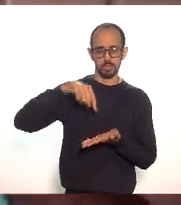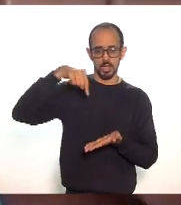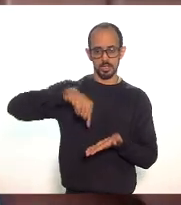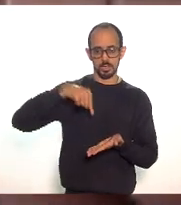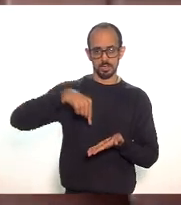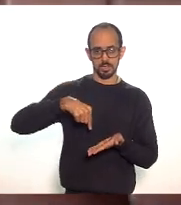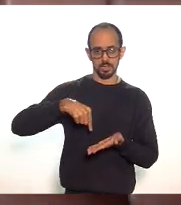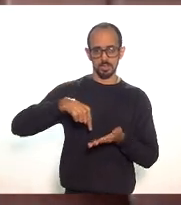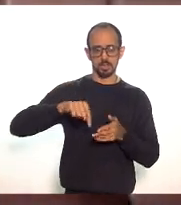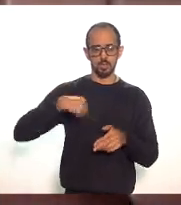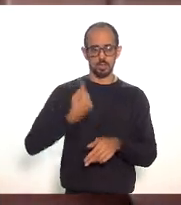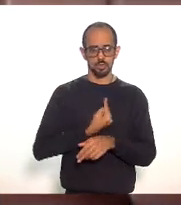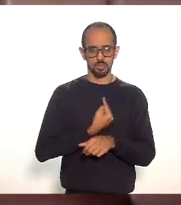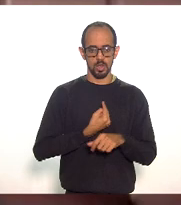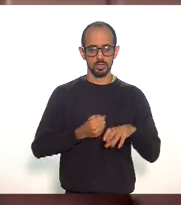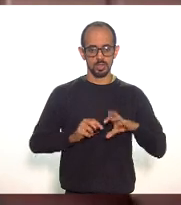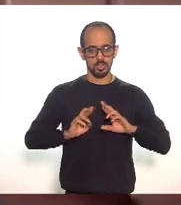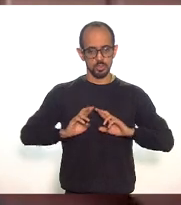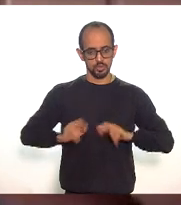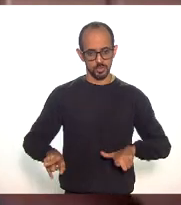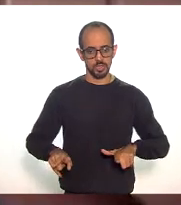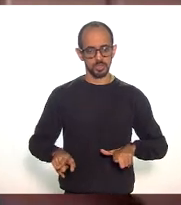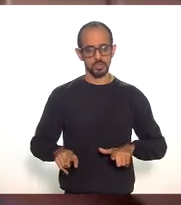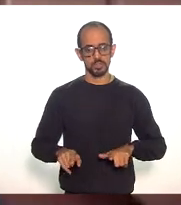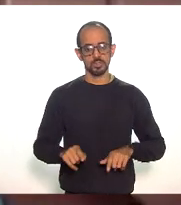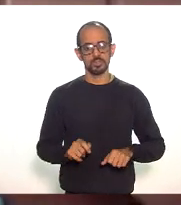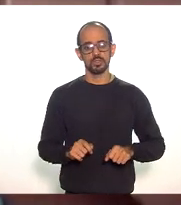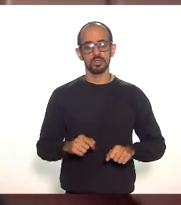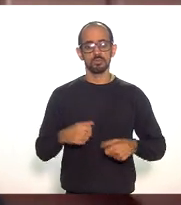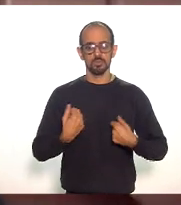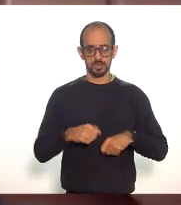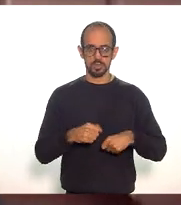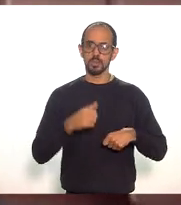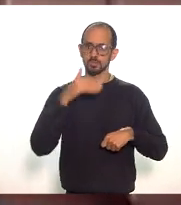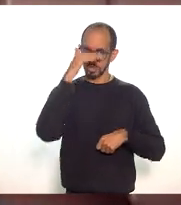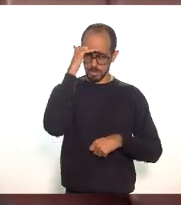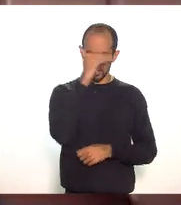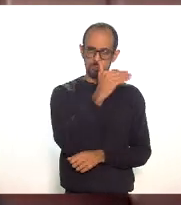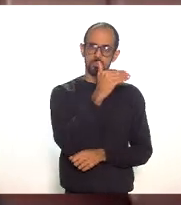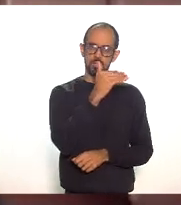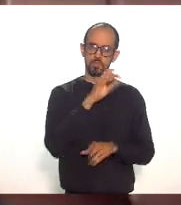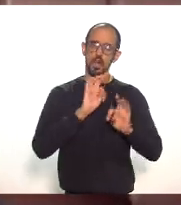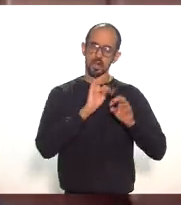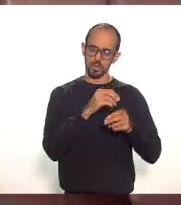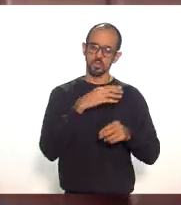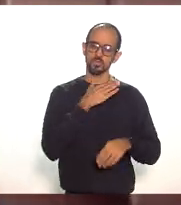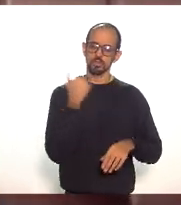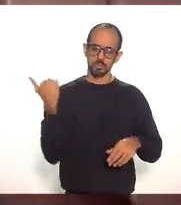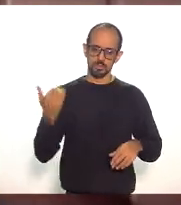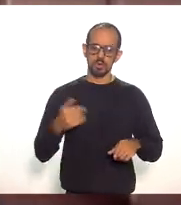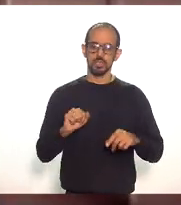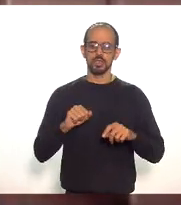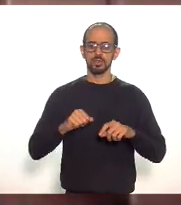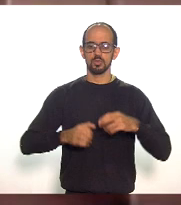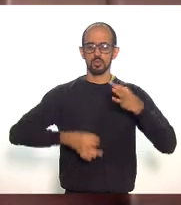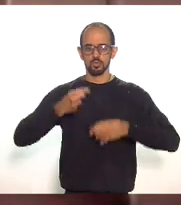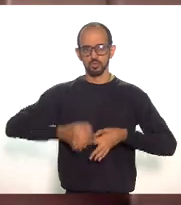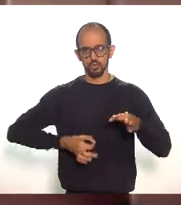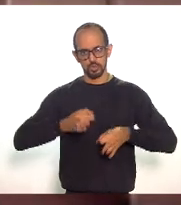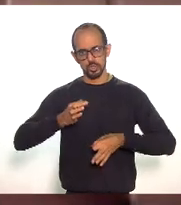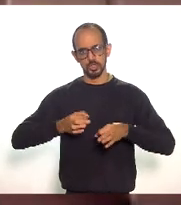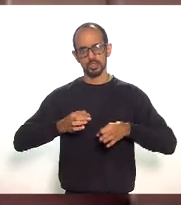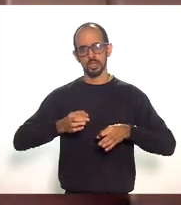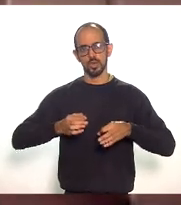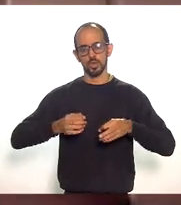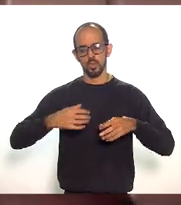nossas diferenças, com as nossas divergências, devemos respeito aos que morreram por justiça, por condições melhores